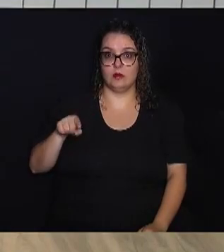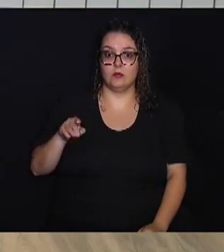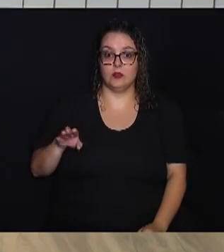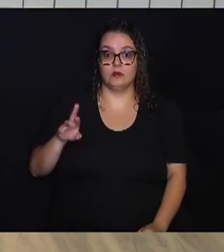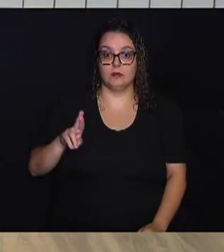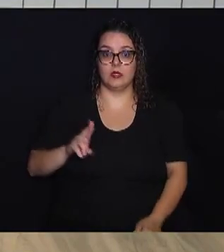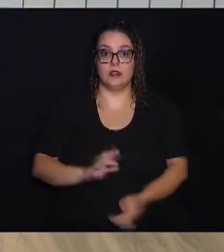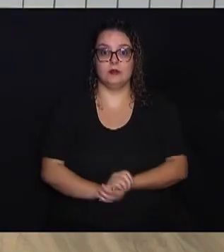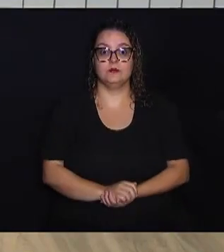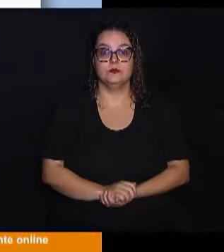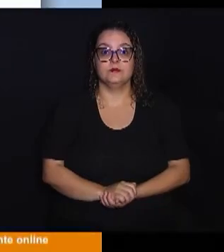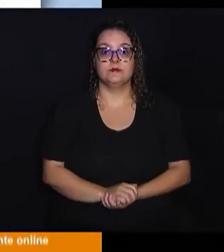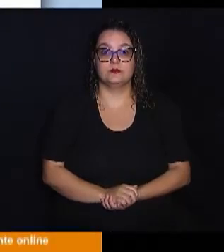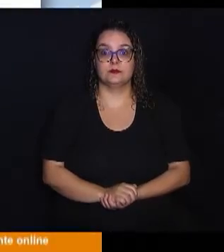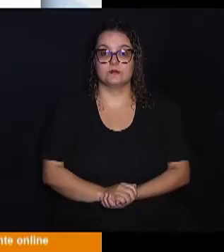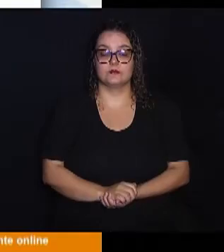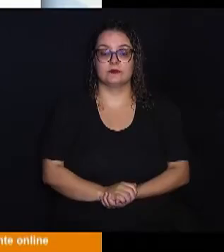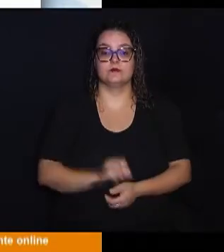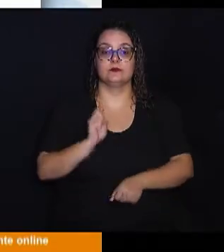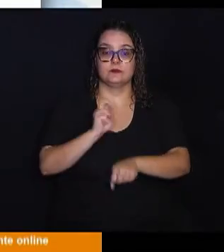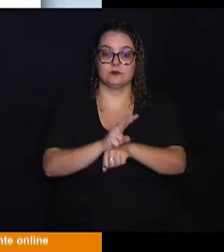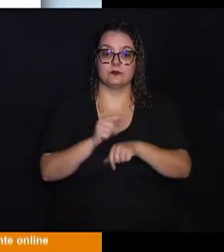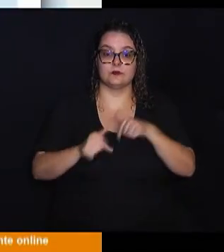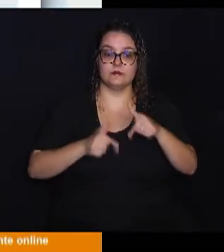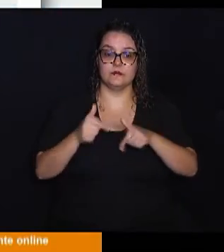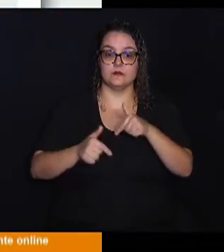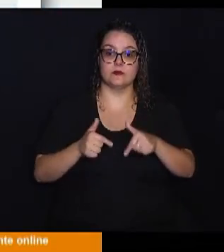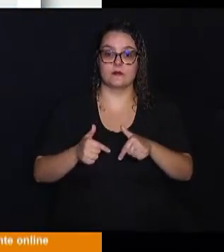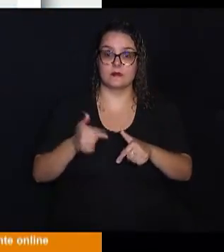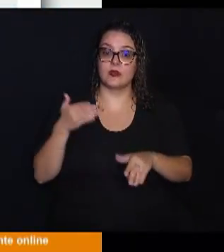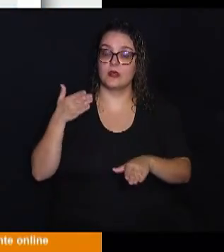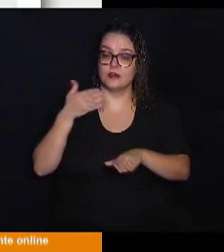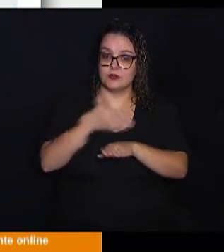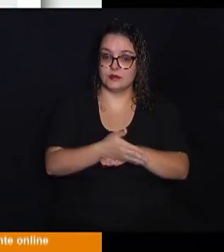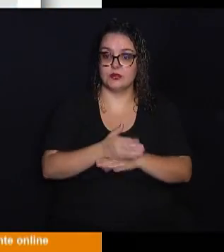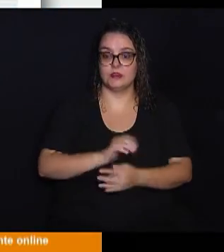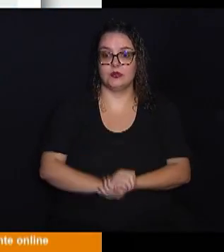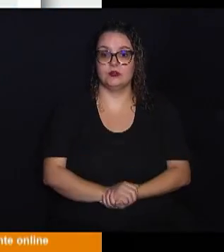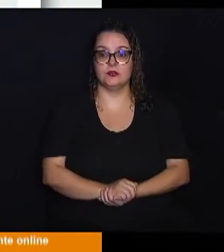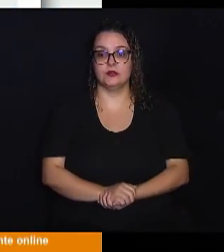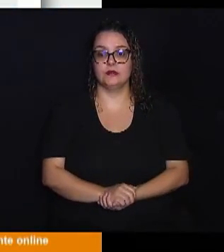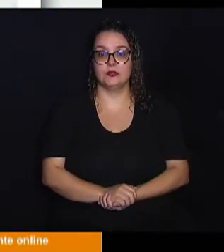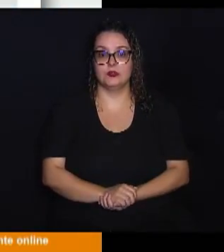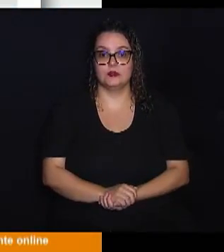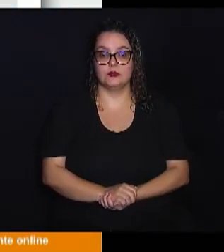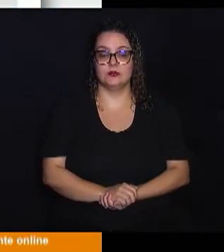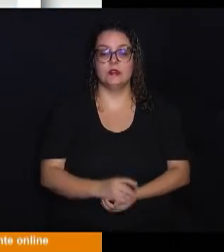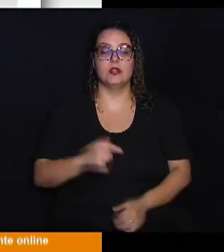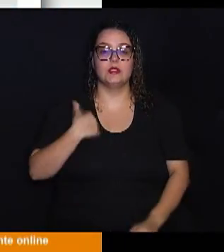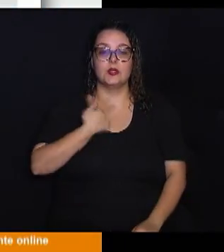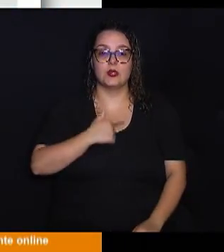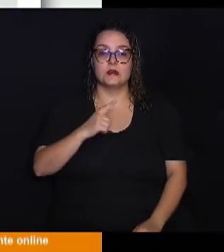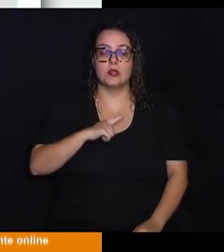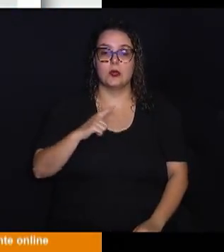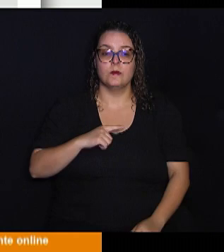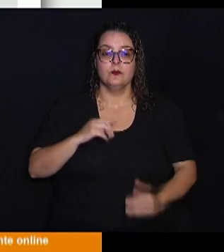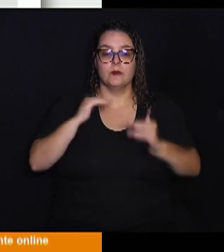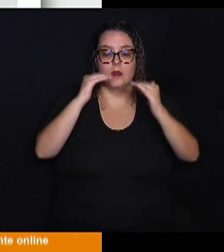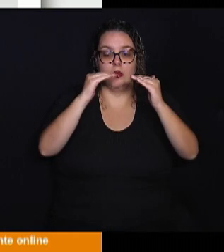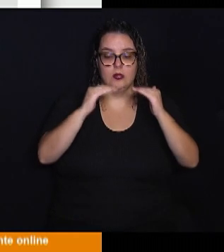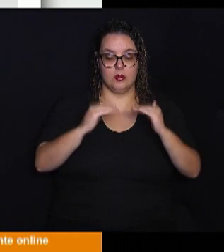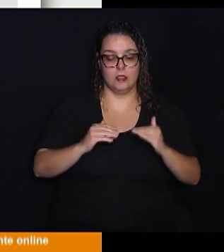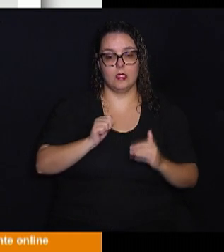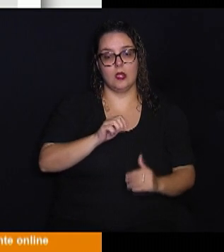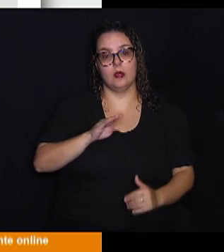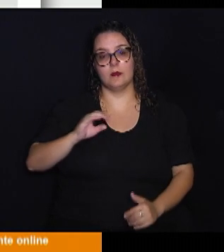cepat.campinas.sp.gov.br. Olha, a gente vai aqui, vagas de emprego, eu já entrei direto. E a gente tem em ordem alfabética